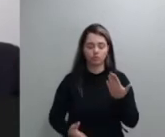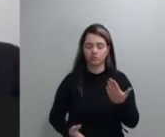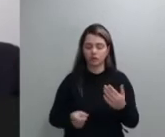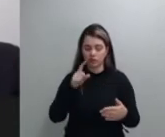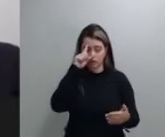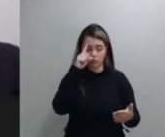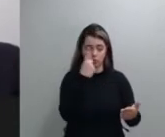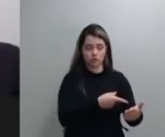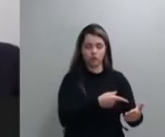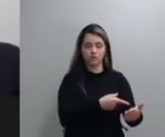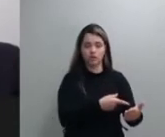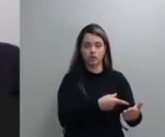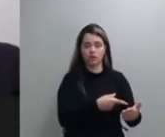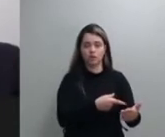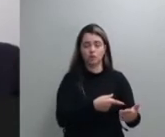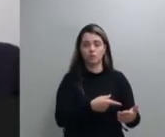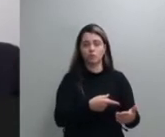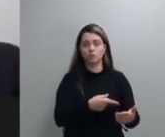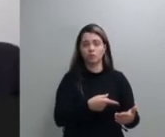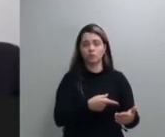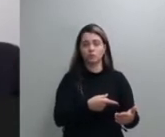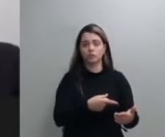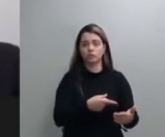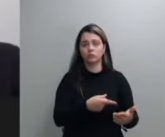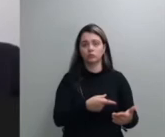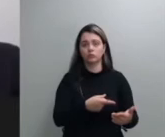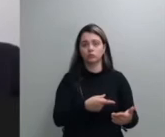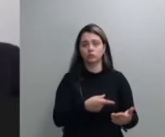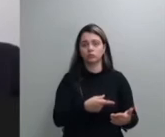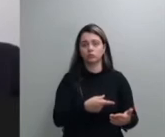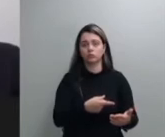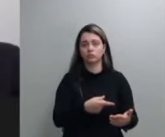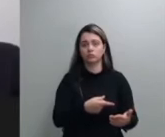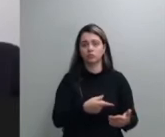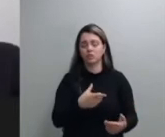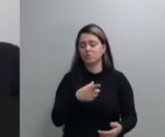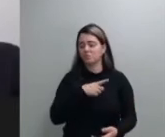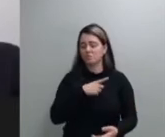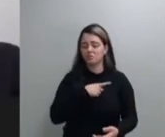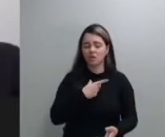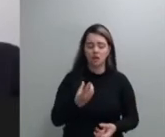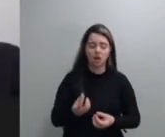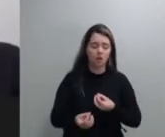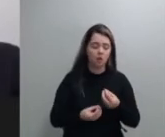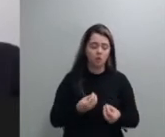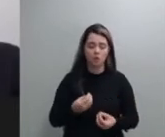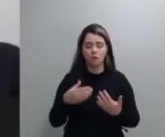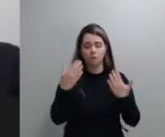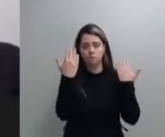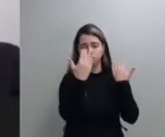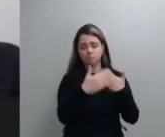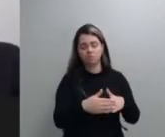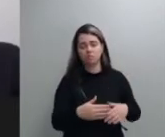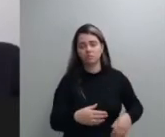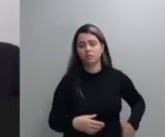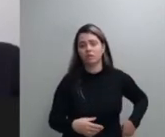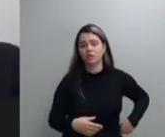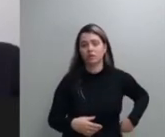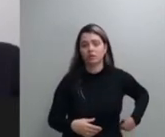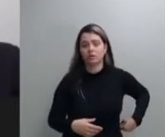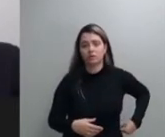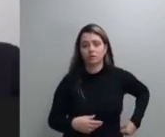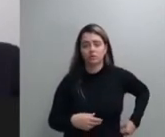nenhum tipo elementar nenhum elemento caracterizador do tipo nenhum